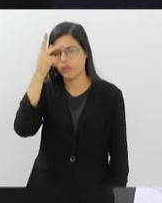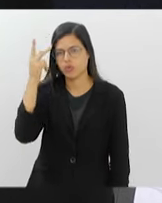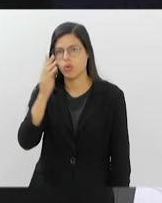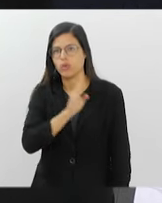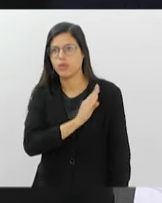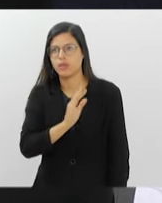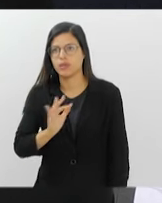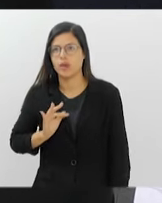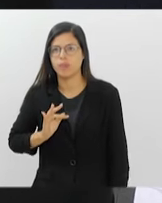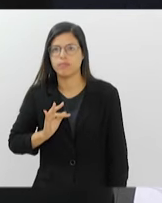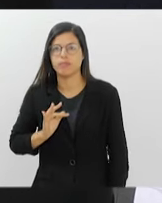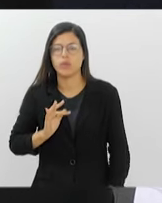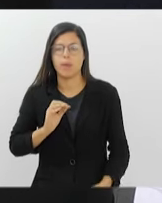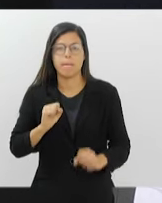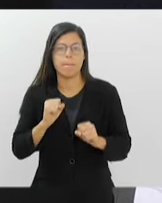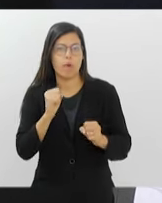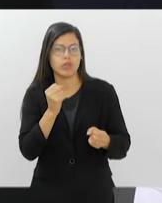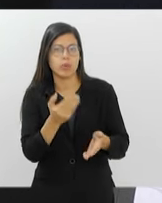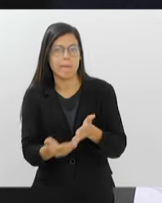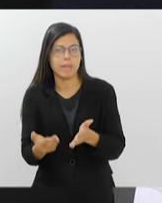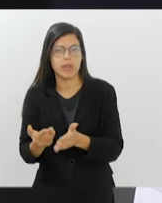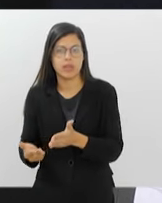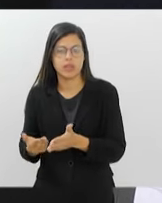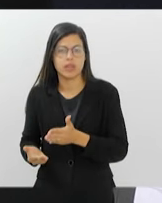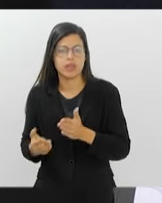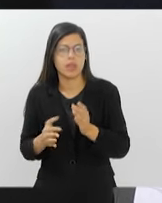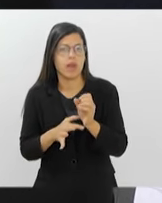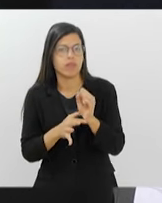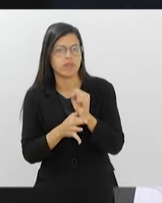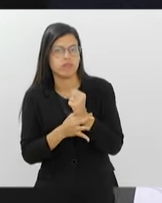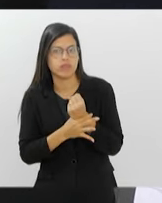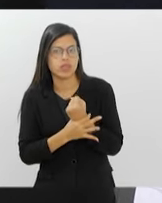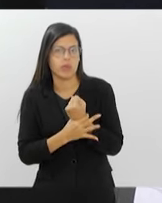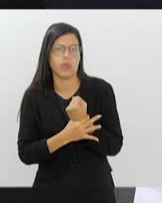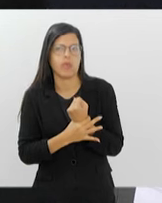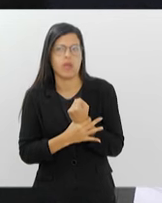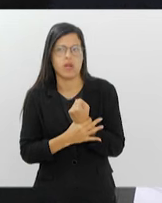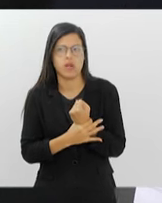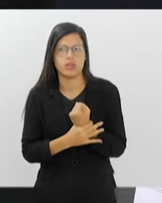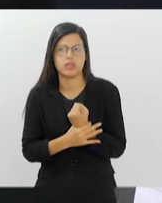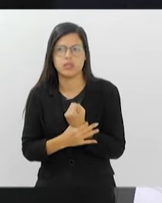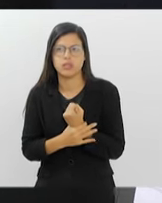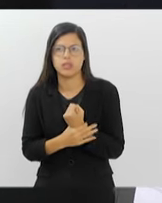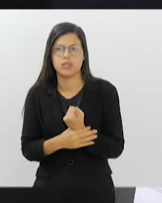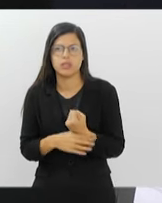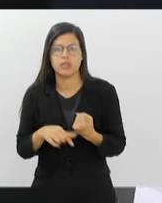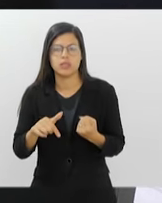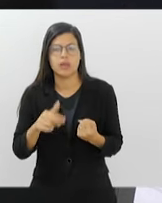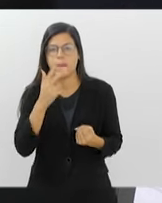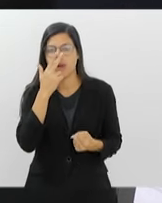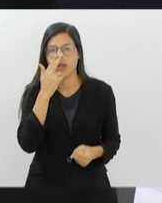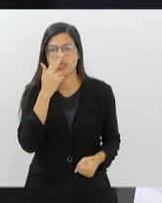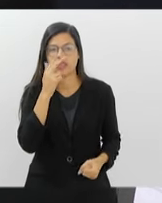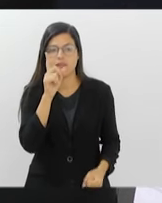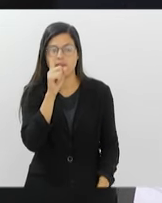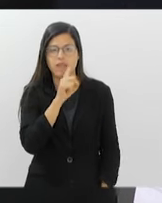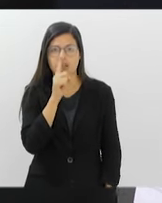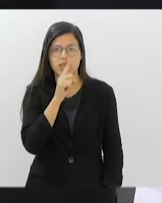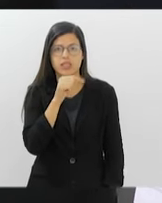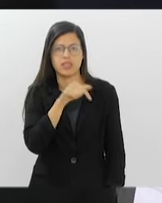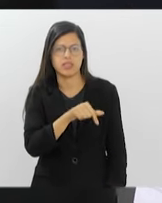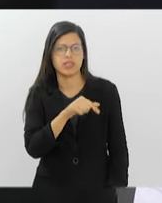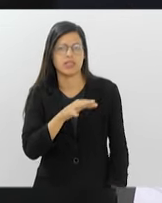perder o efetivo lá de homens que vão ser destinados ao rocken Rio e deixar desguarnecido uma segurança pública que já tá em frangalhos